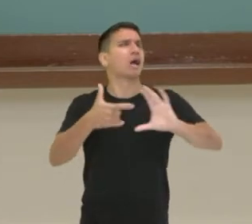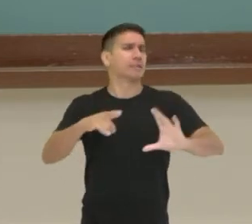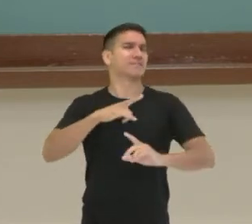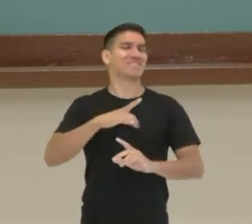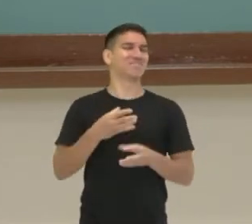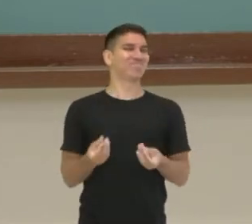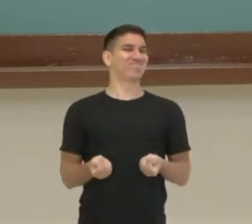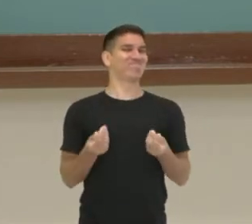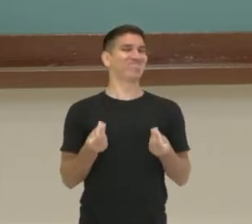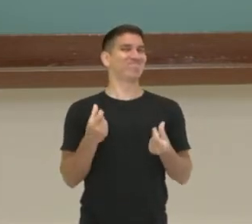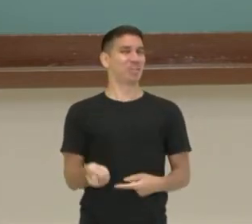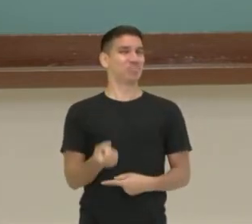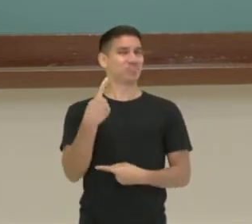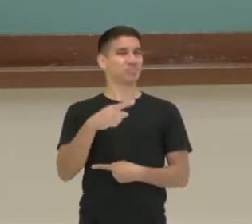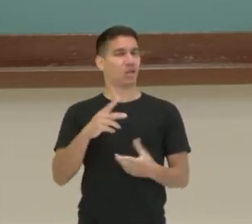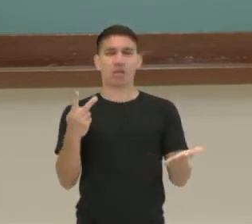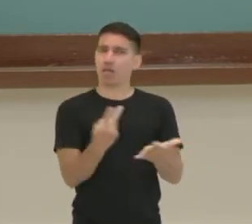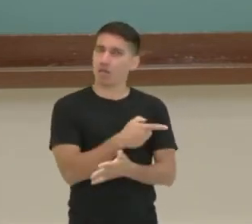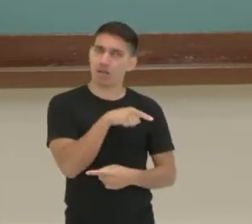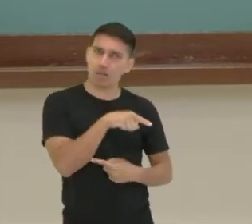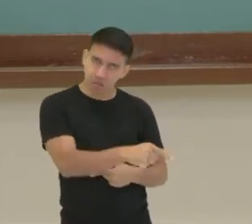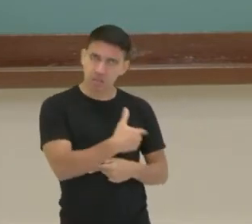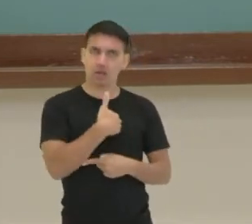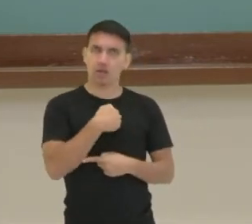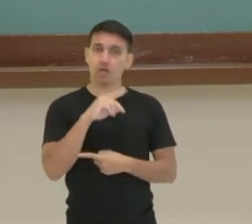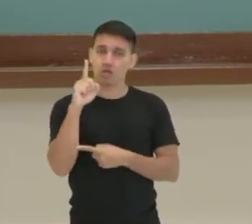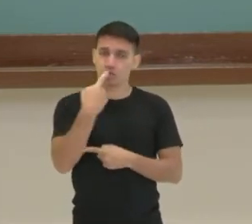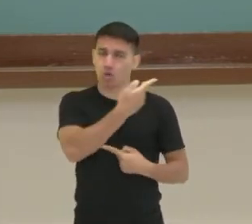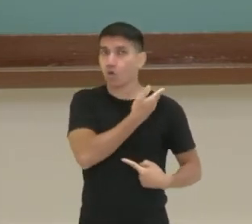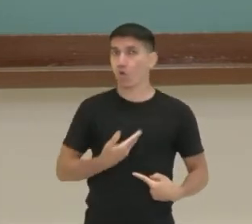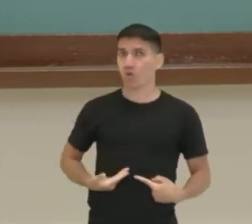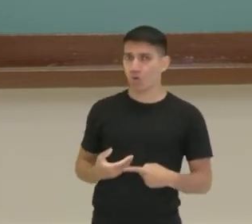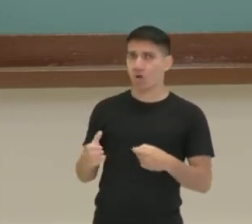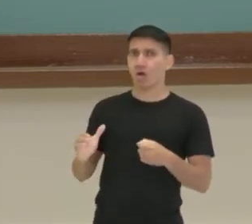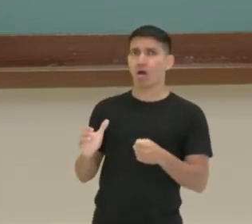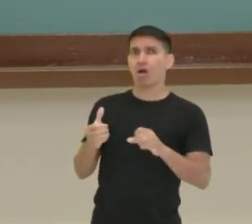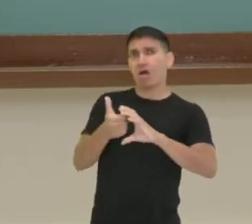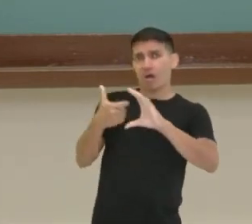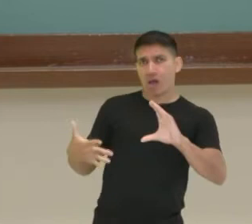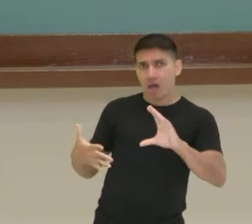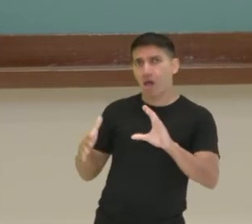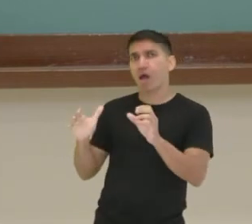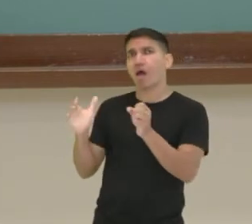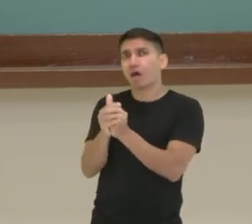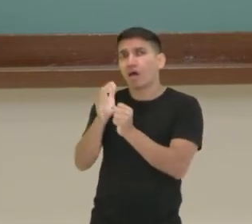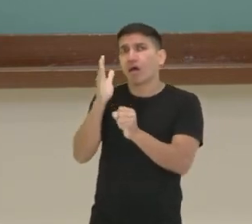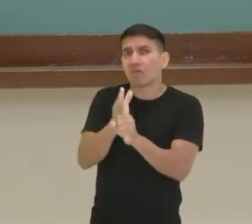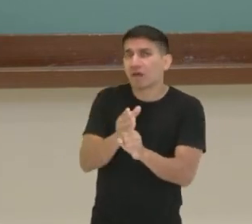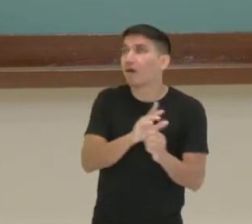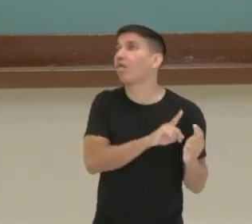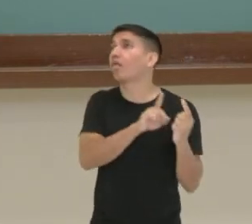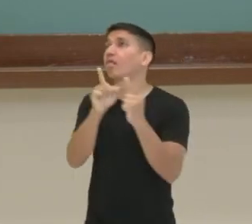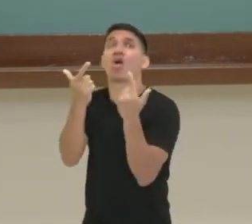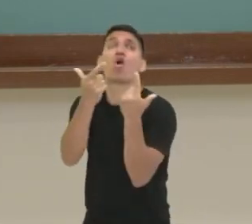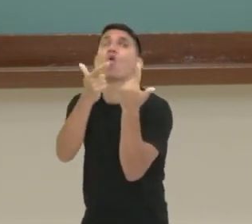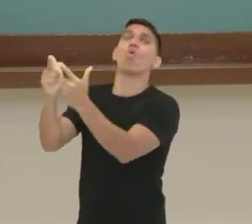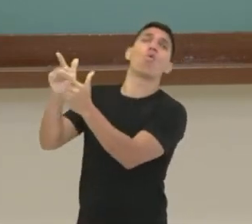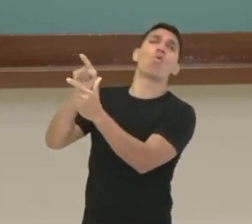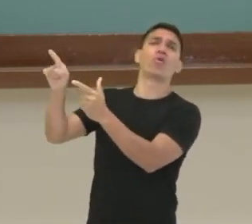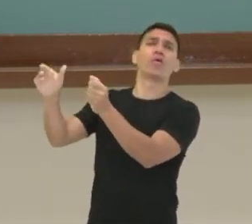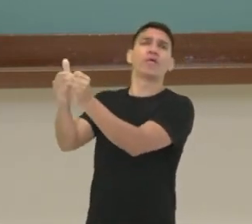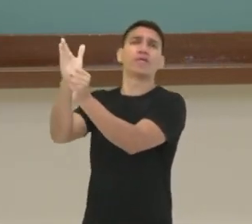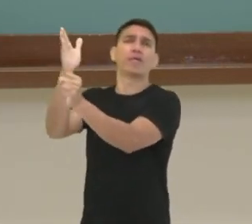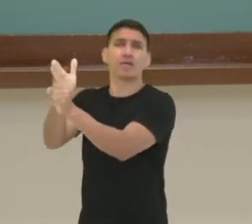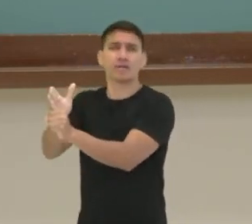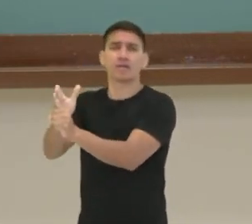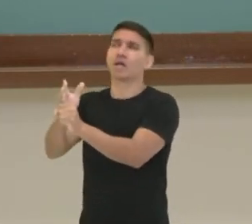para o Getúlio Vargas, a gente, como um Estado com características fascistas, ir lutar lá na Itália contra o fascismo, defendendo